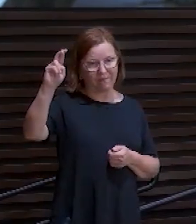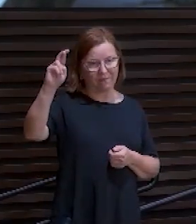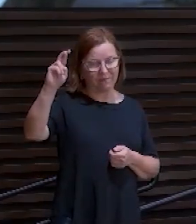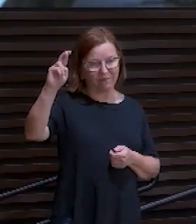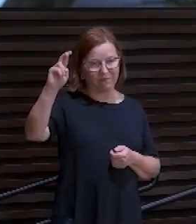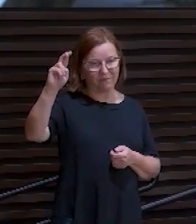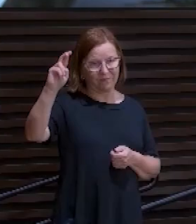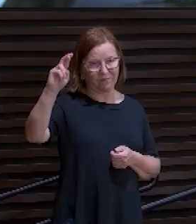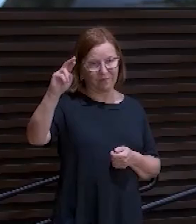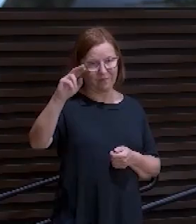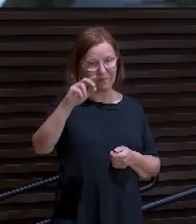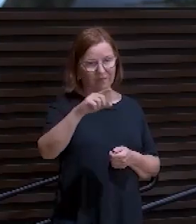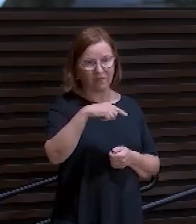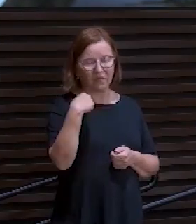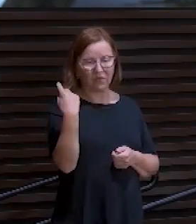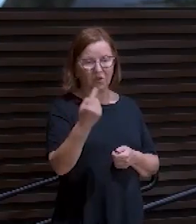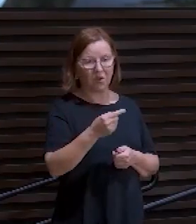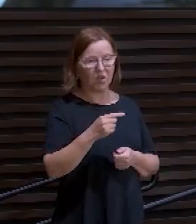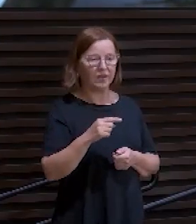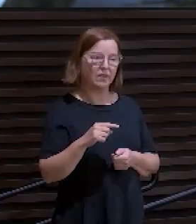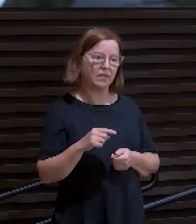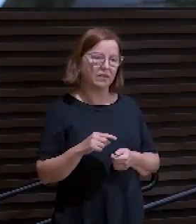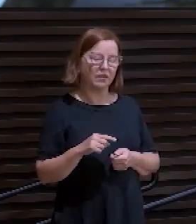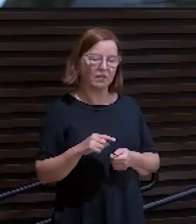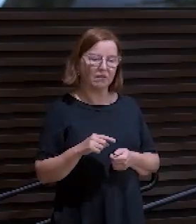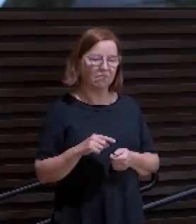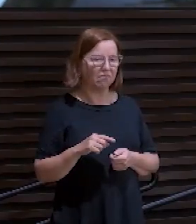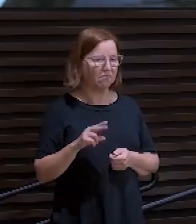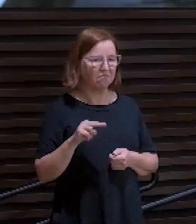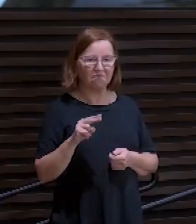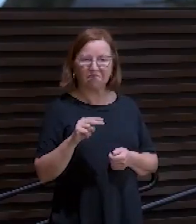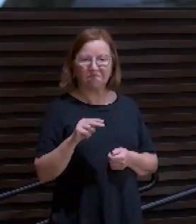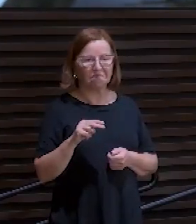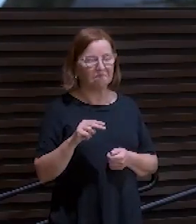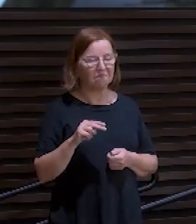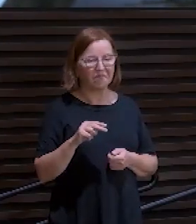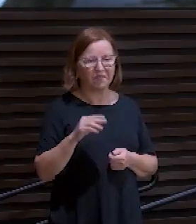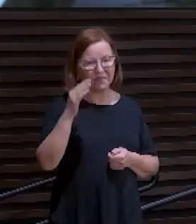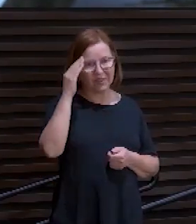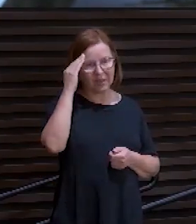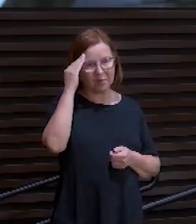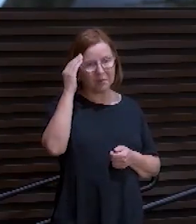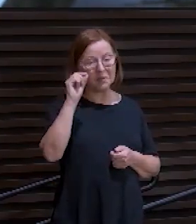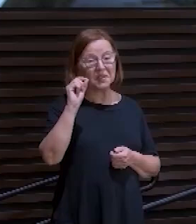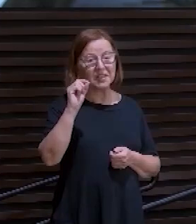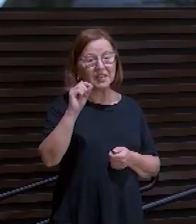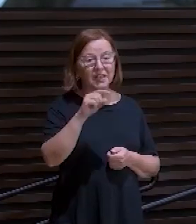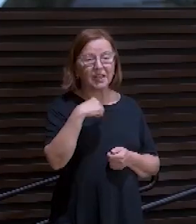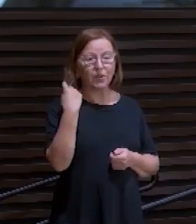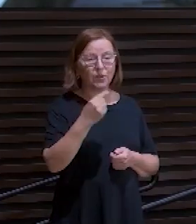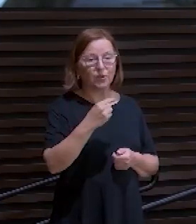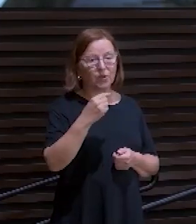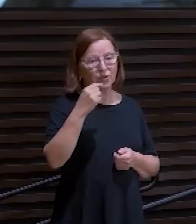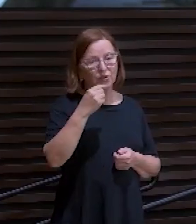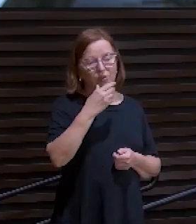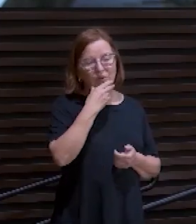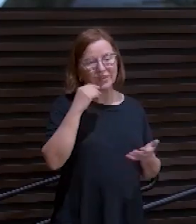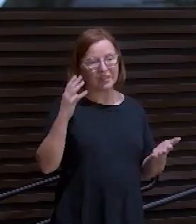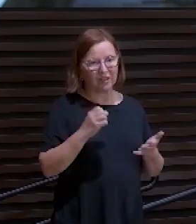Nós não reconheceríamos nunca o nosso Salvador se Ele não se revelasse a nós.